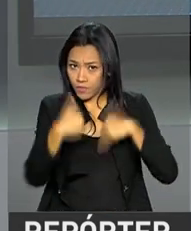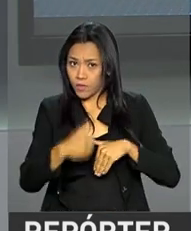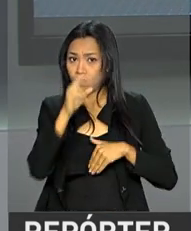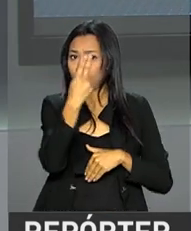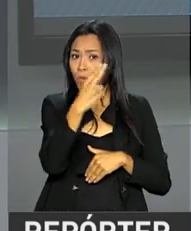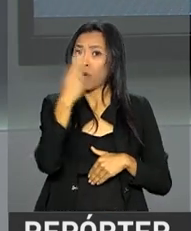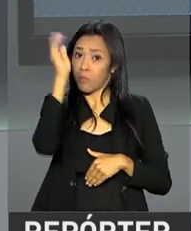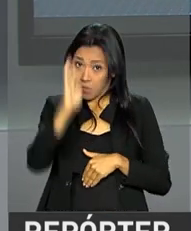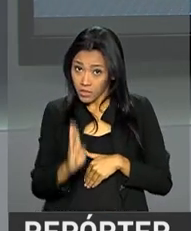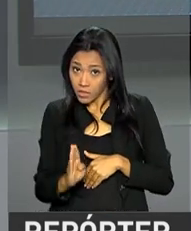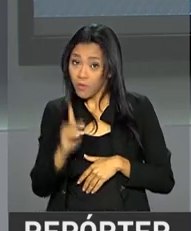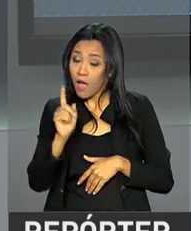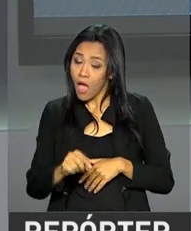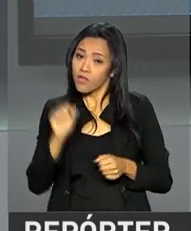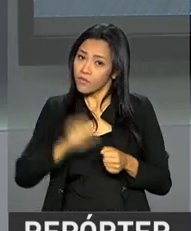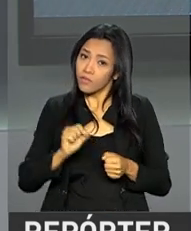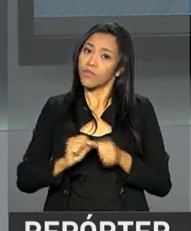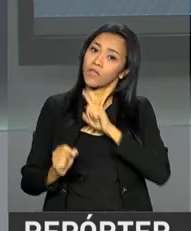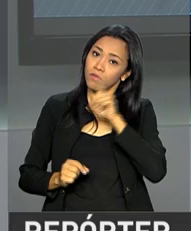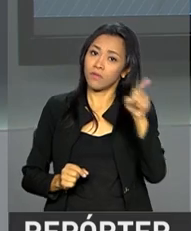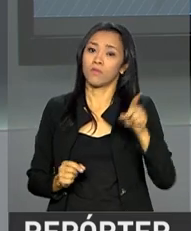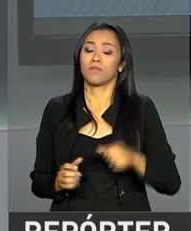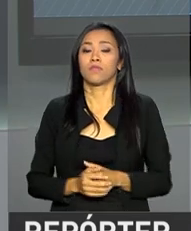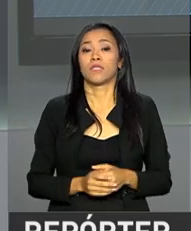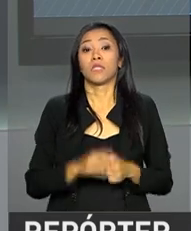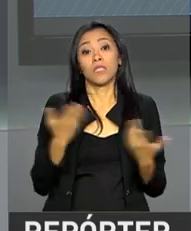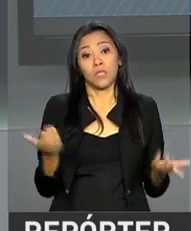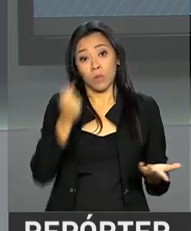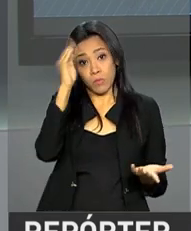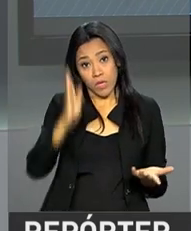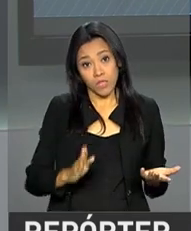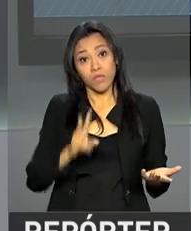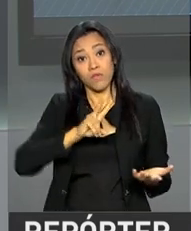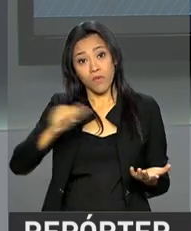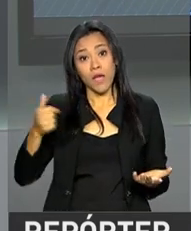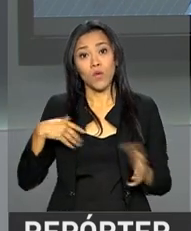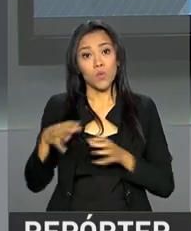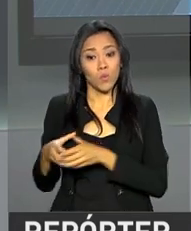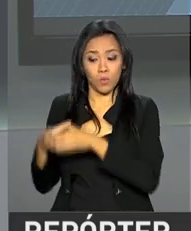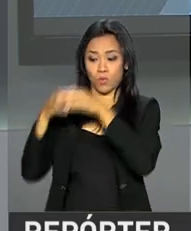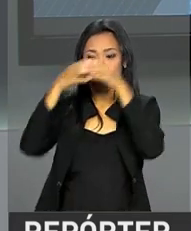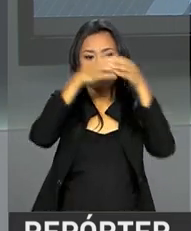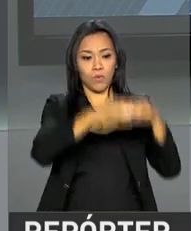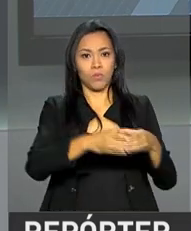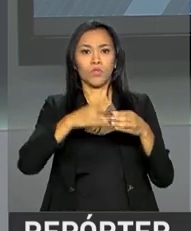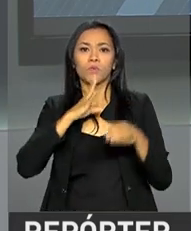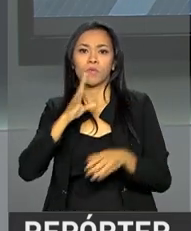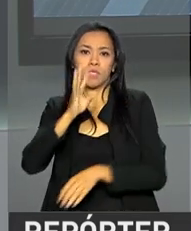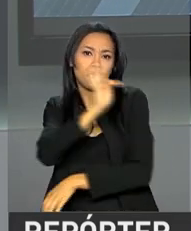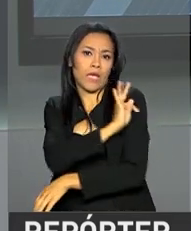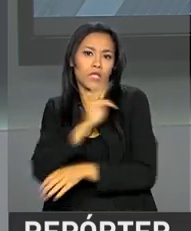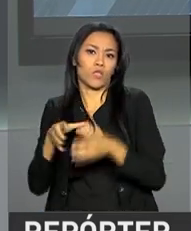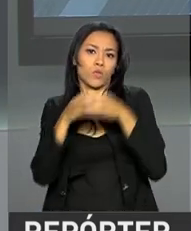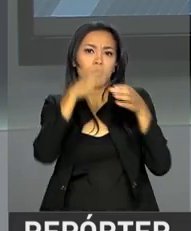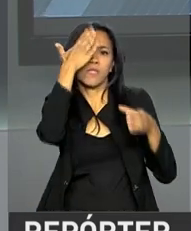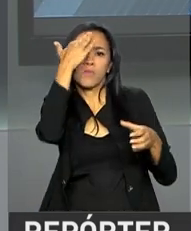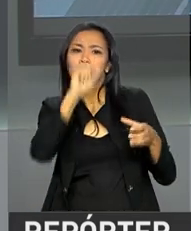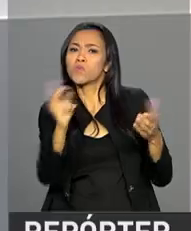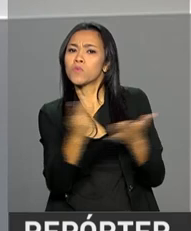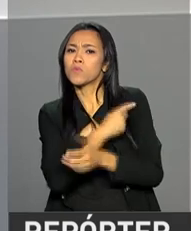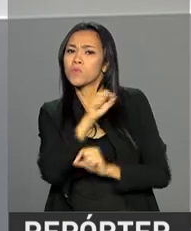é de fato produzido no país vizinho o brasil também vai enviar uma missão técnica à uruguai para tratar do